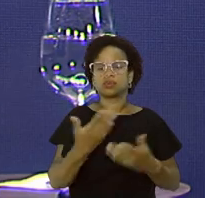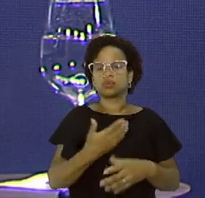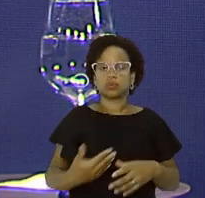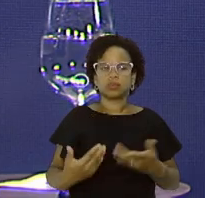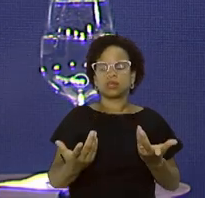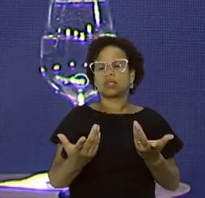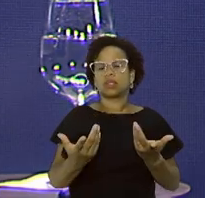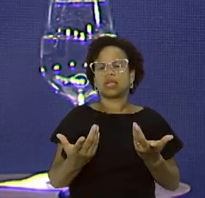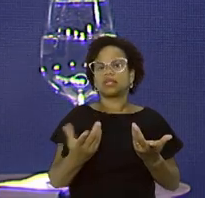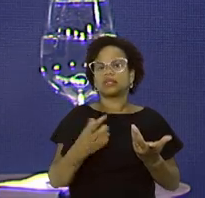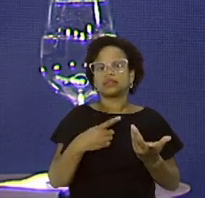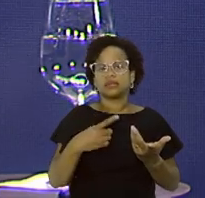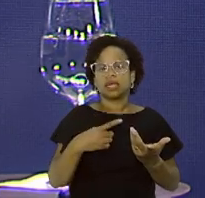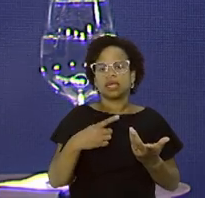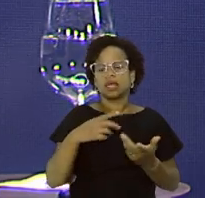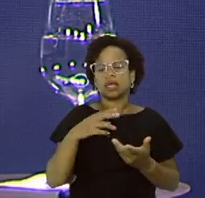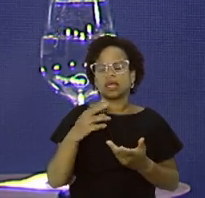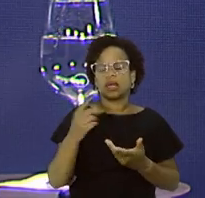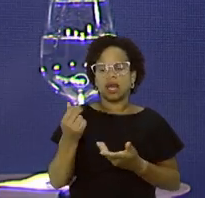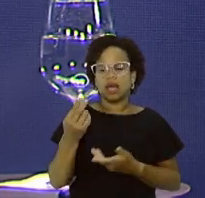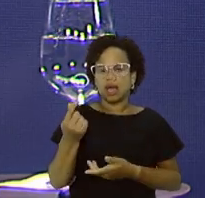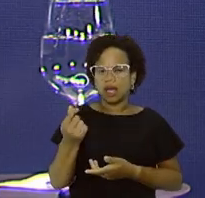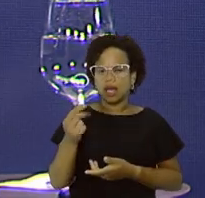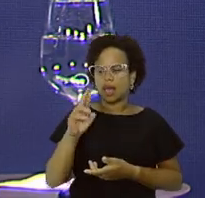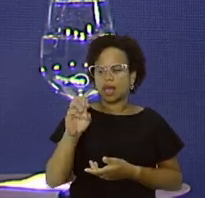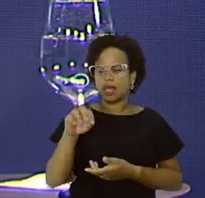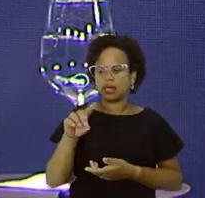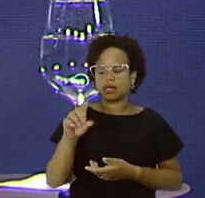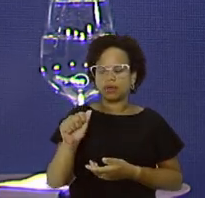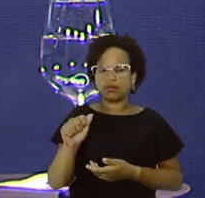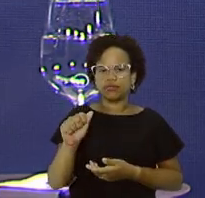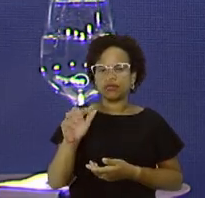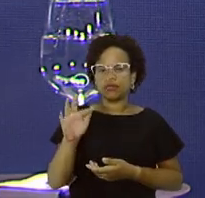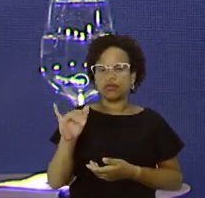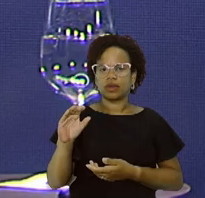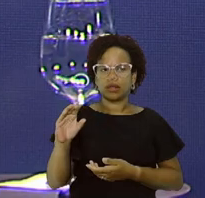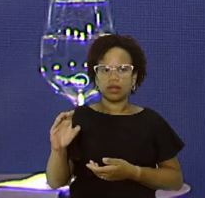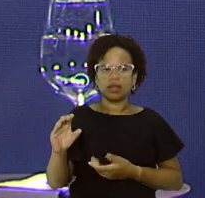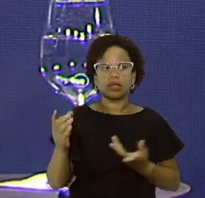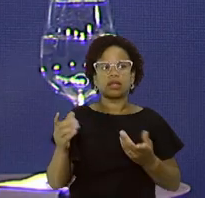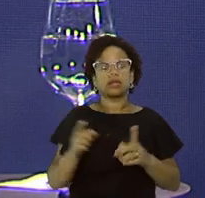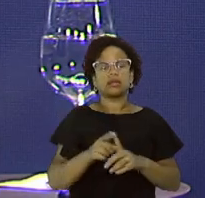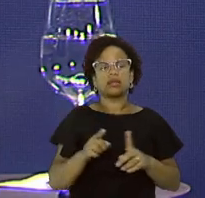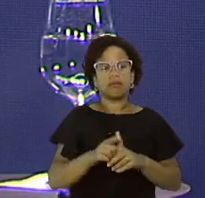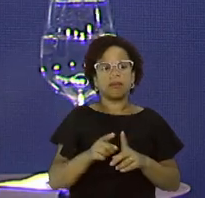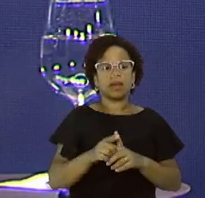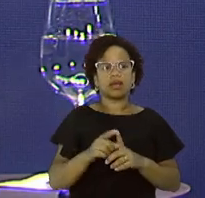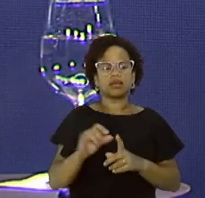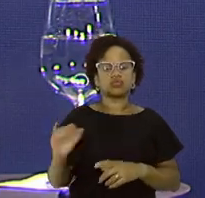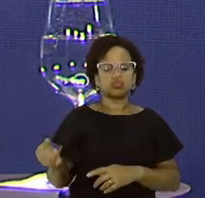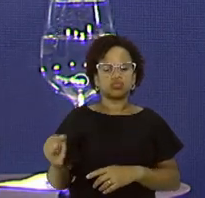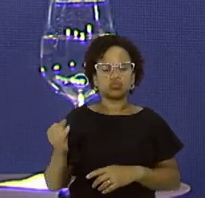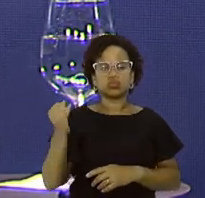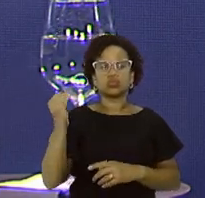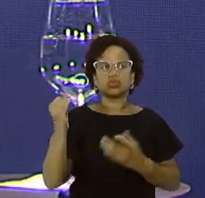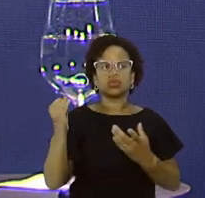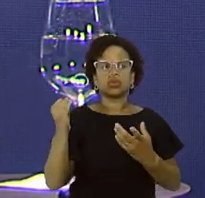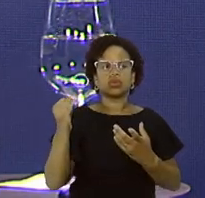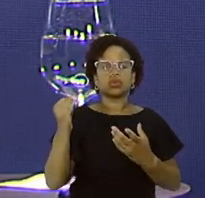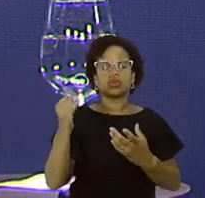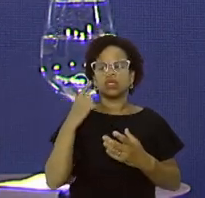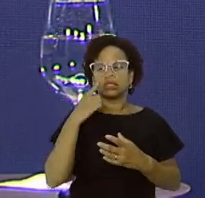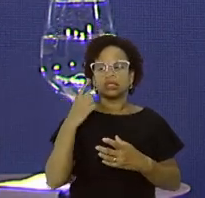voltou a ficar um ativo interessante até Cash rende juro né que algo que a gente não via há mais de 15 anos é